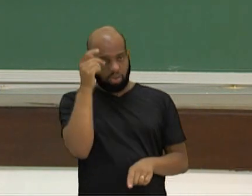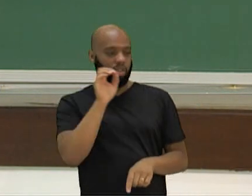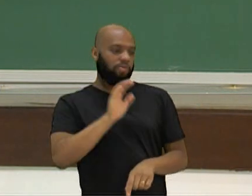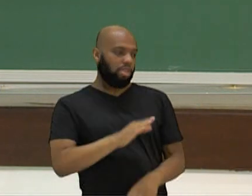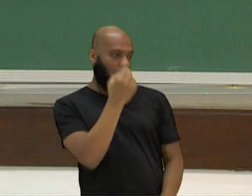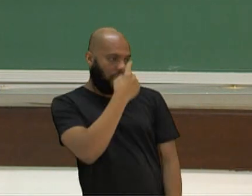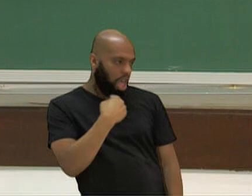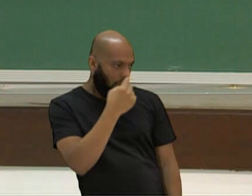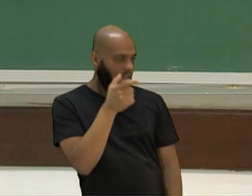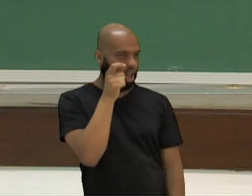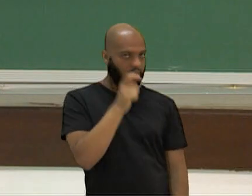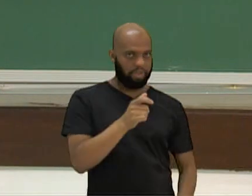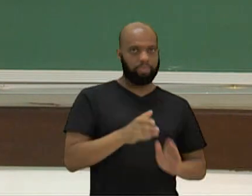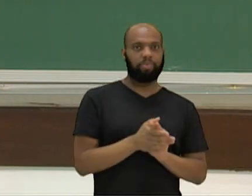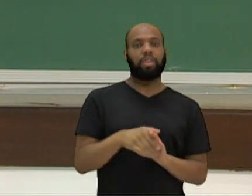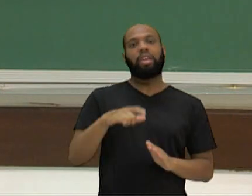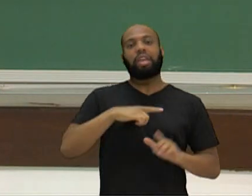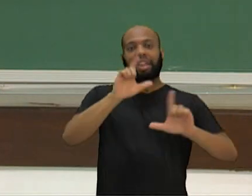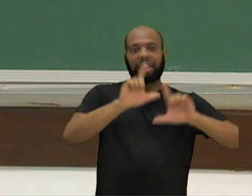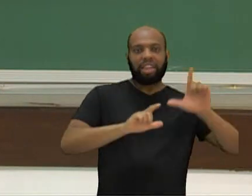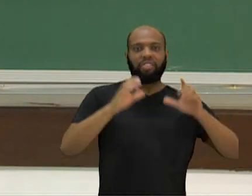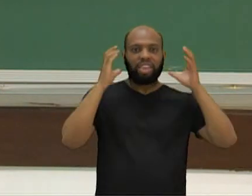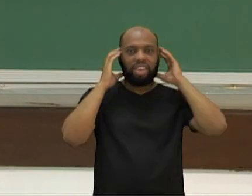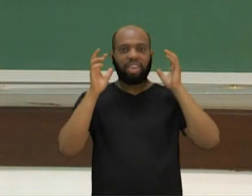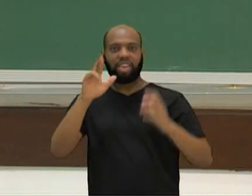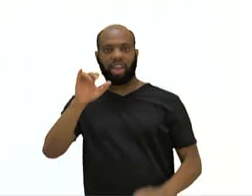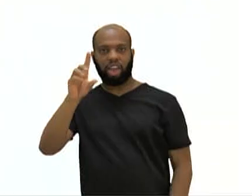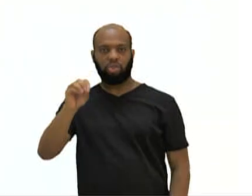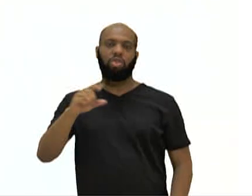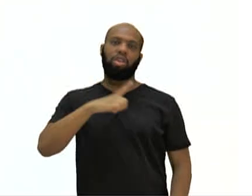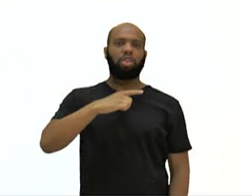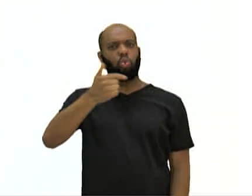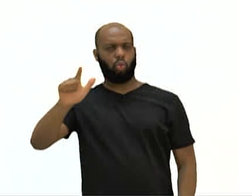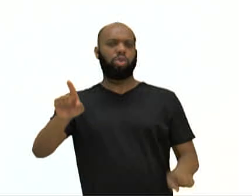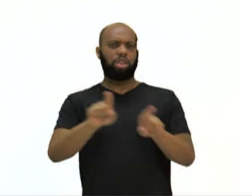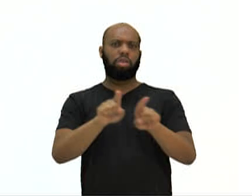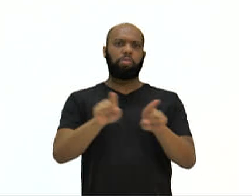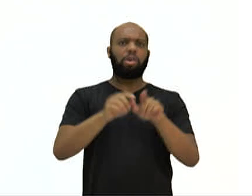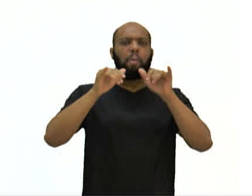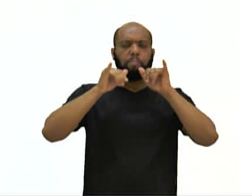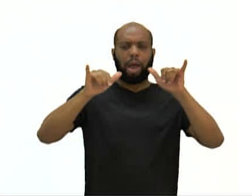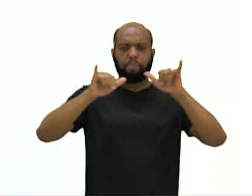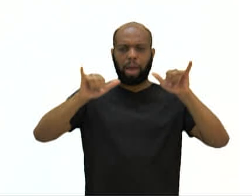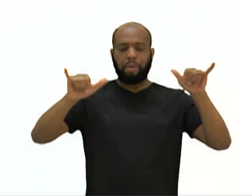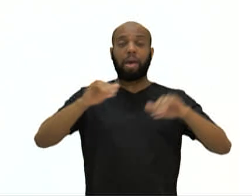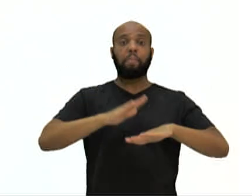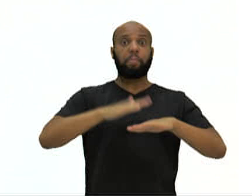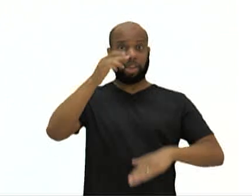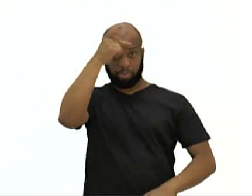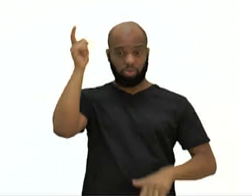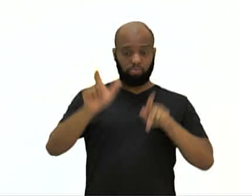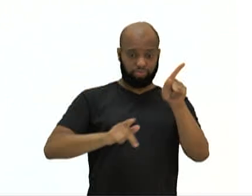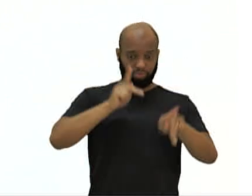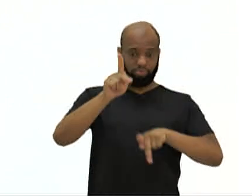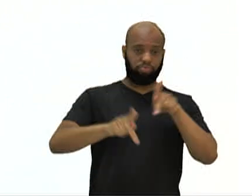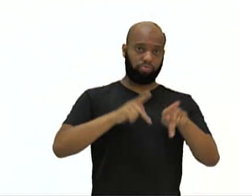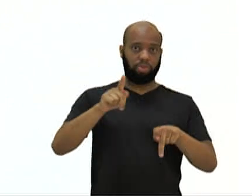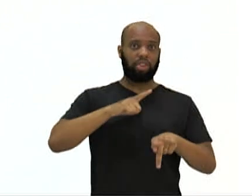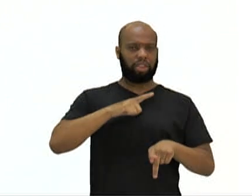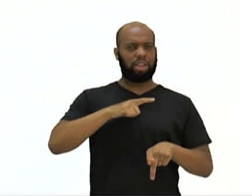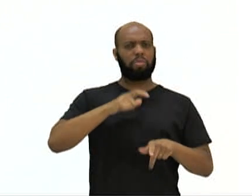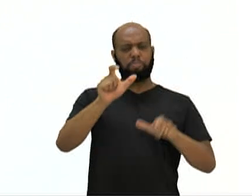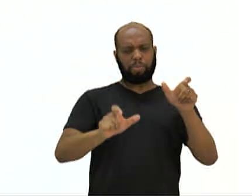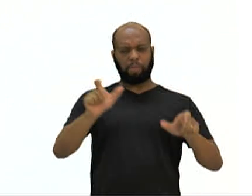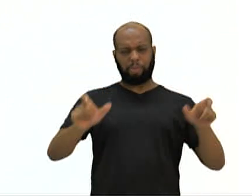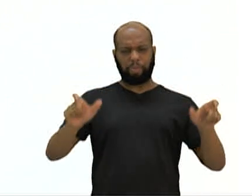E a TV e rádio e outros meios são considerados veículos de ampla difusão porque atingem a massa, ou seja, uma quantidade indeterminada